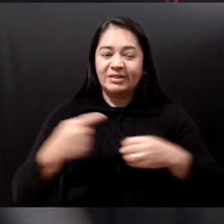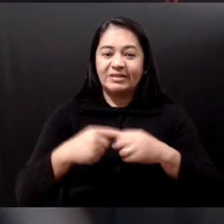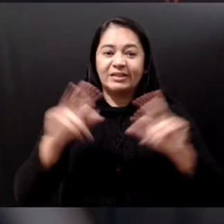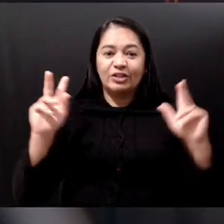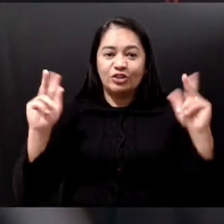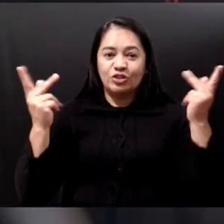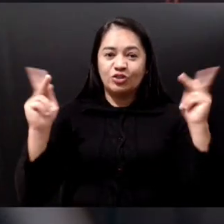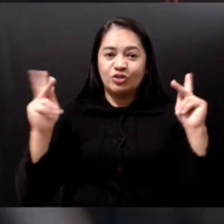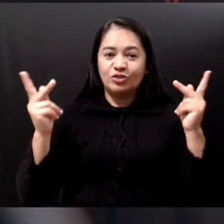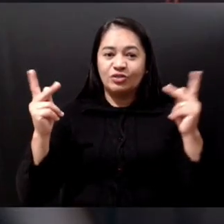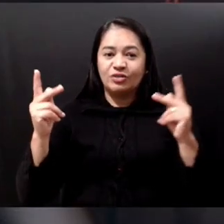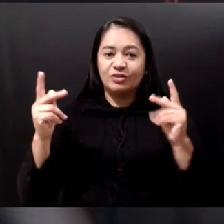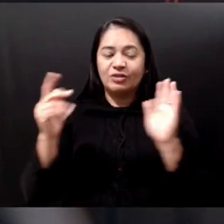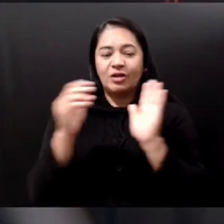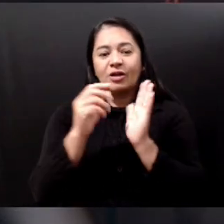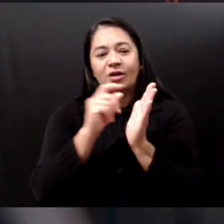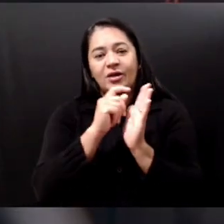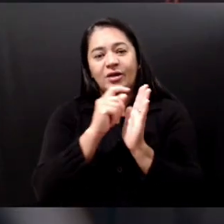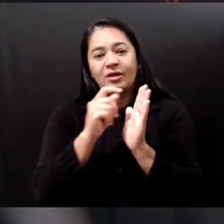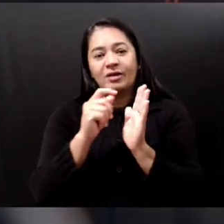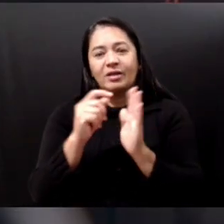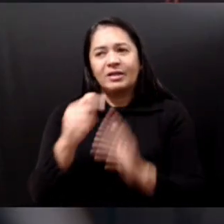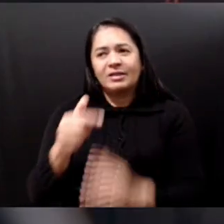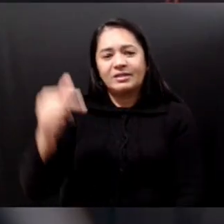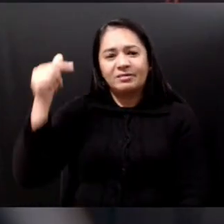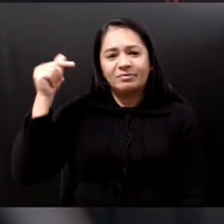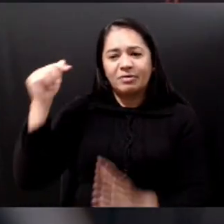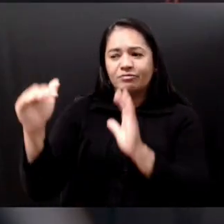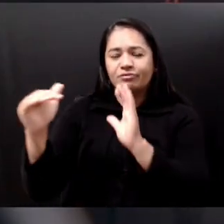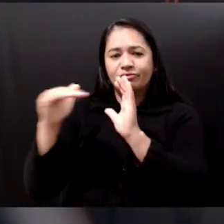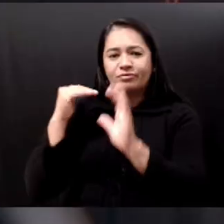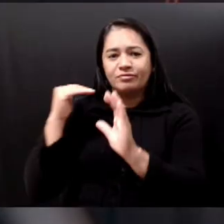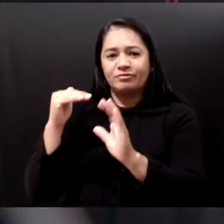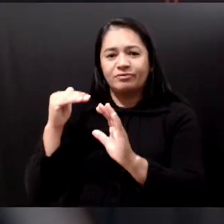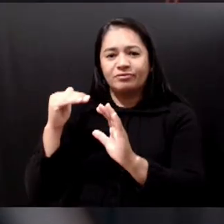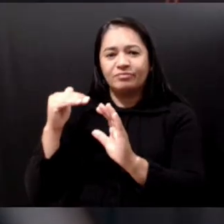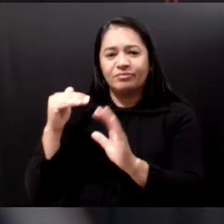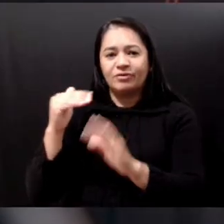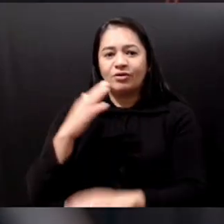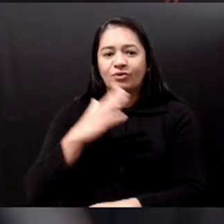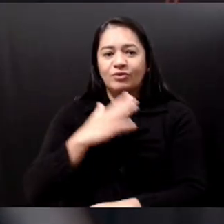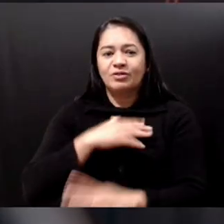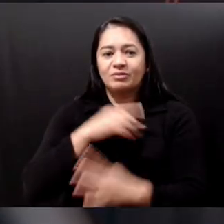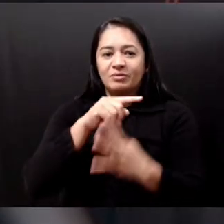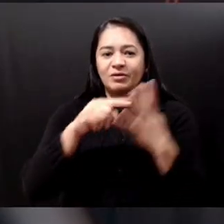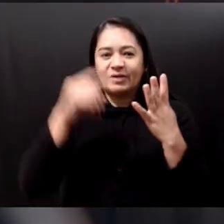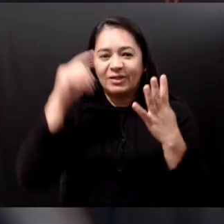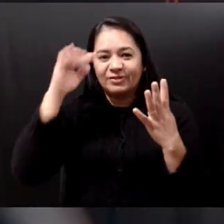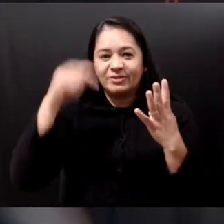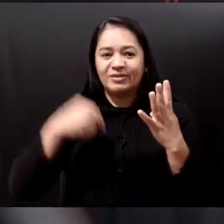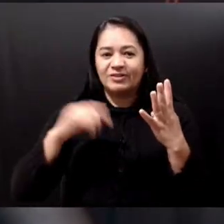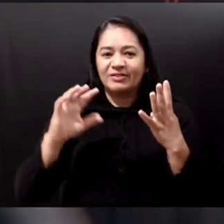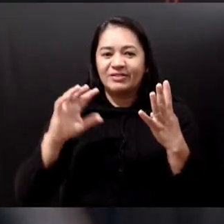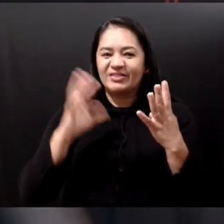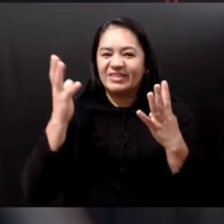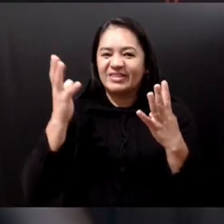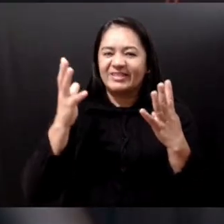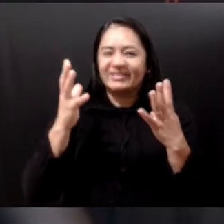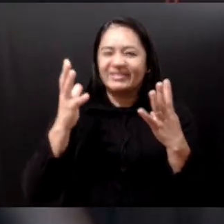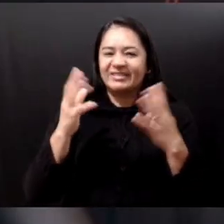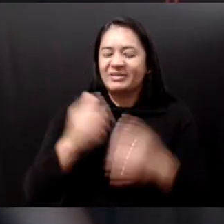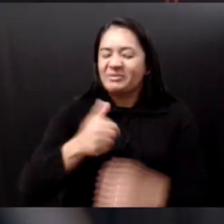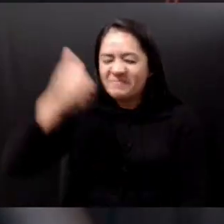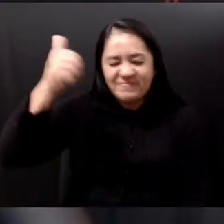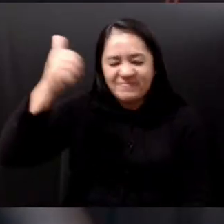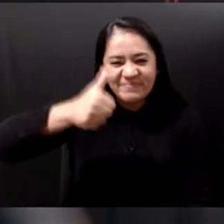semana passada dizendo: "Vê, dos meus 4 sonhos eu estou realizando o primeiro". Aí Ai, que sim. Isso, é